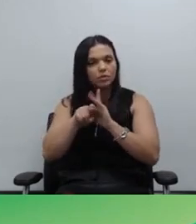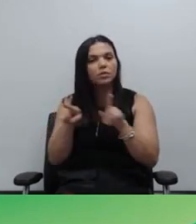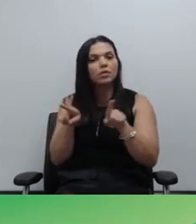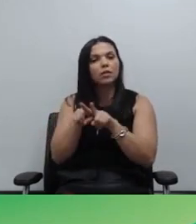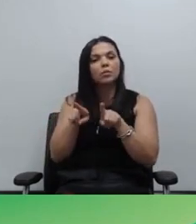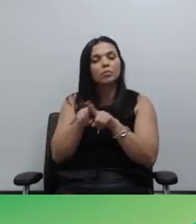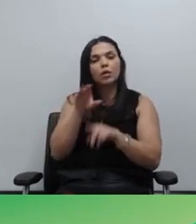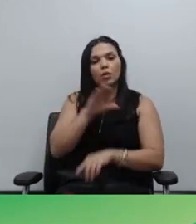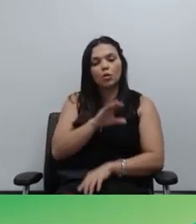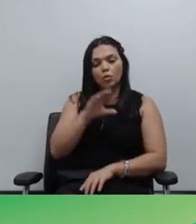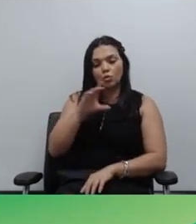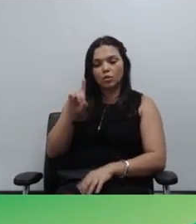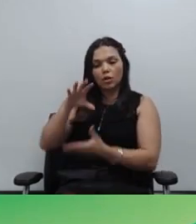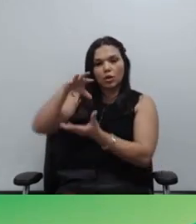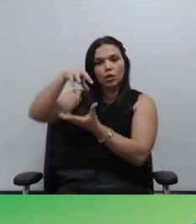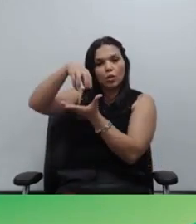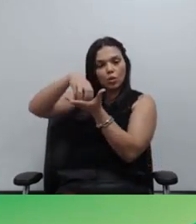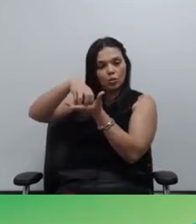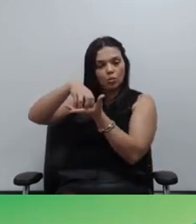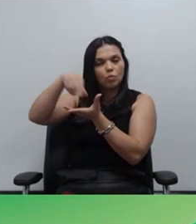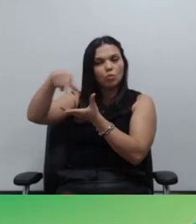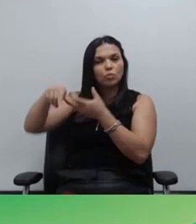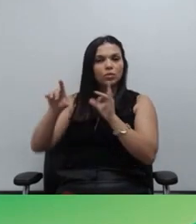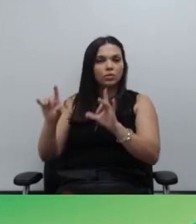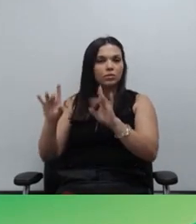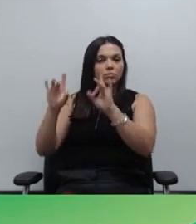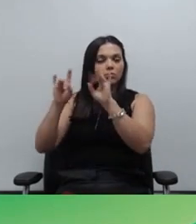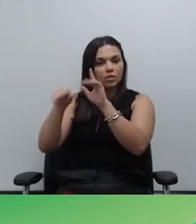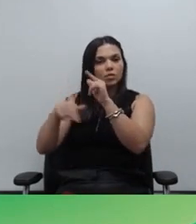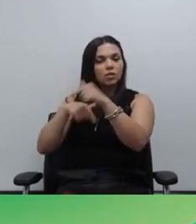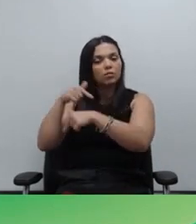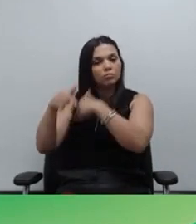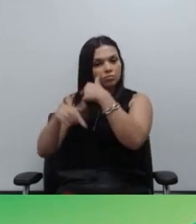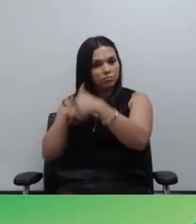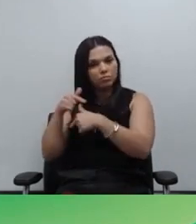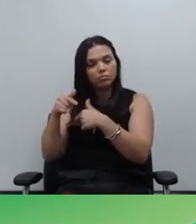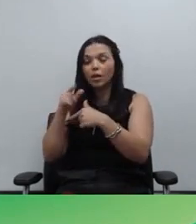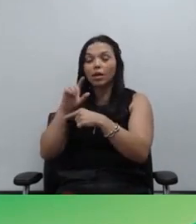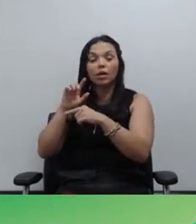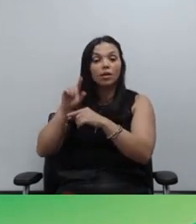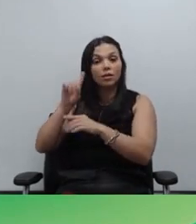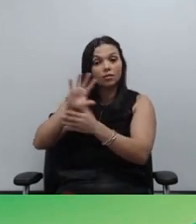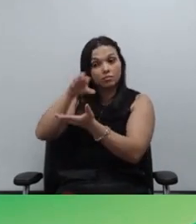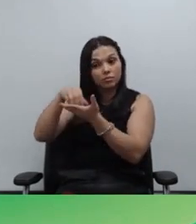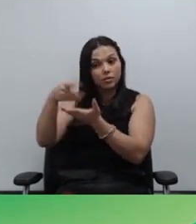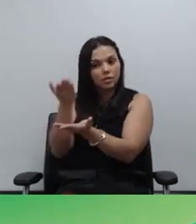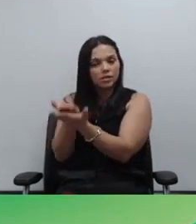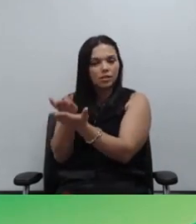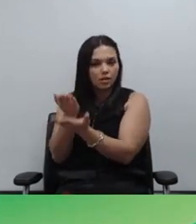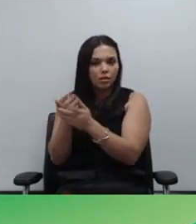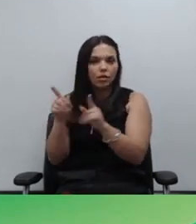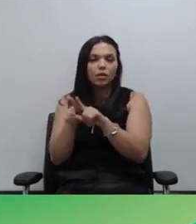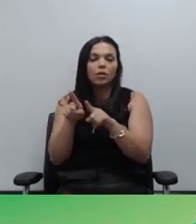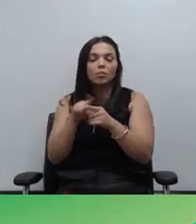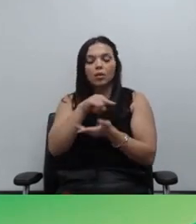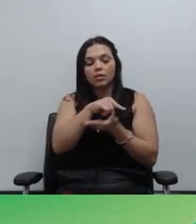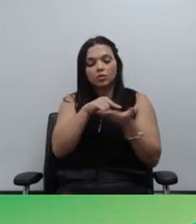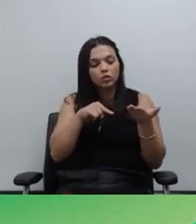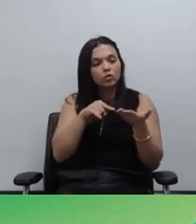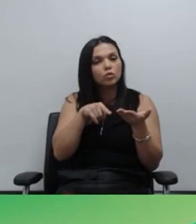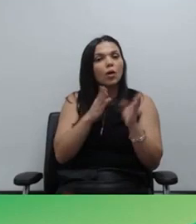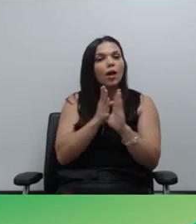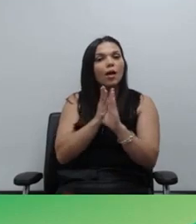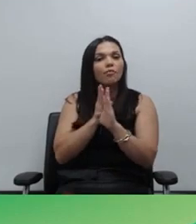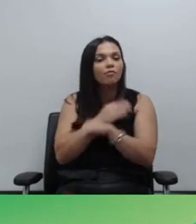do núcleo especializado onde a interessada está atualmente lotada, além da certidão de afastamentos, que